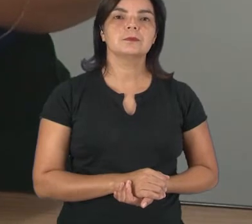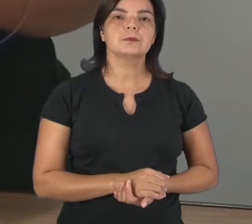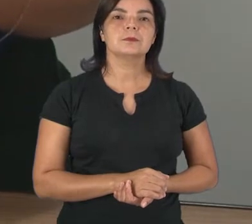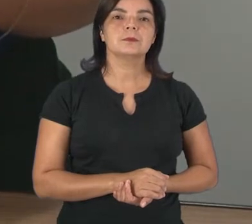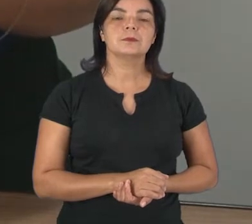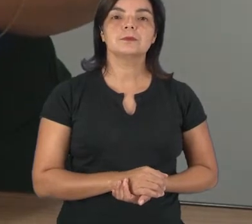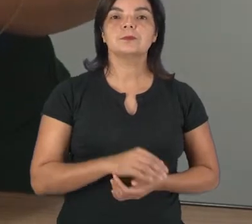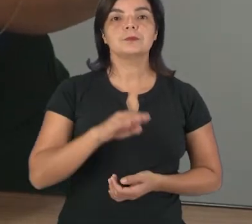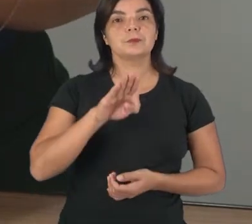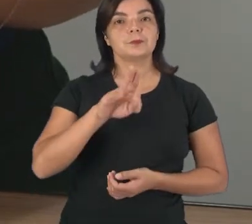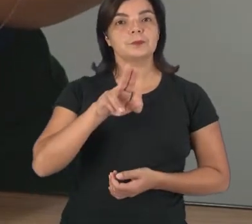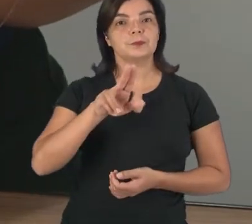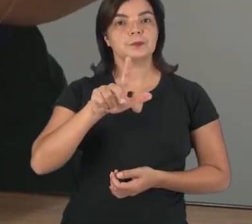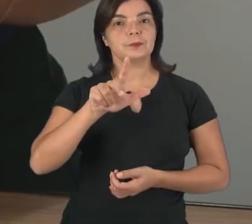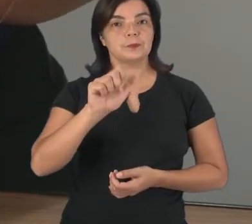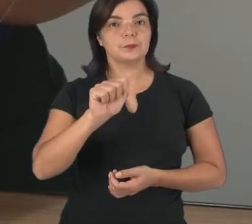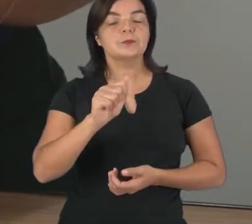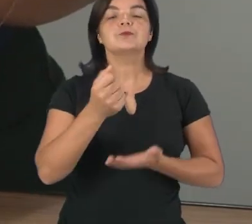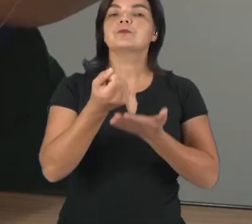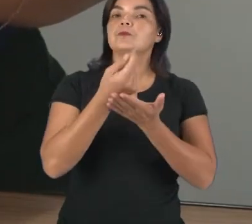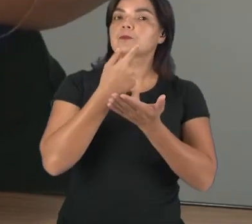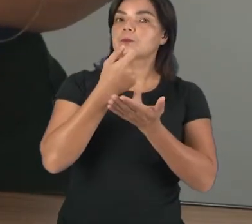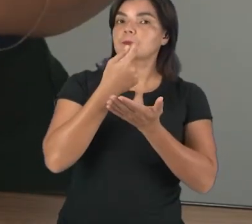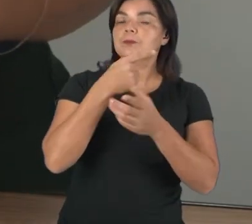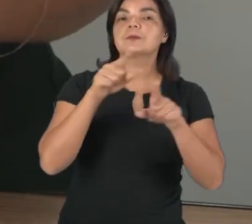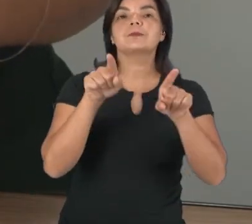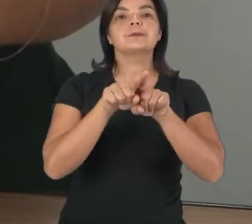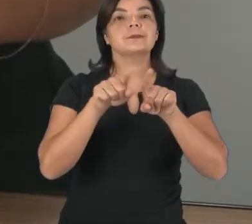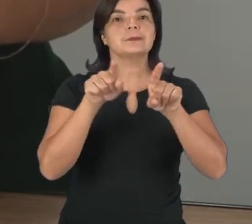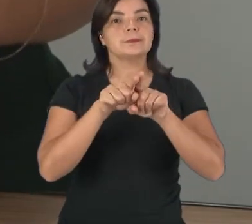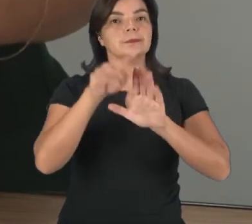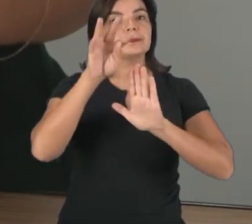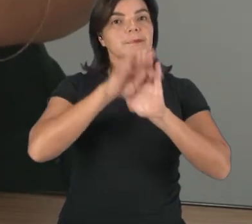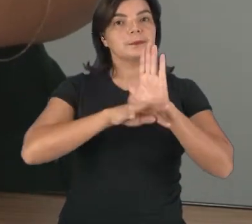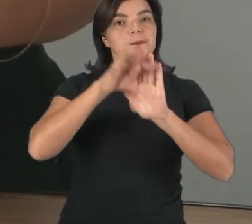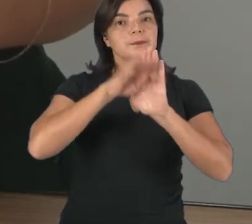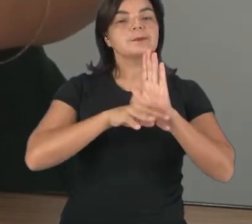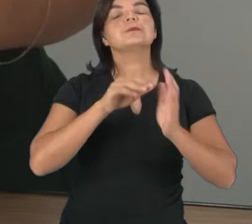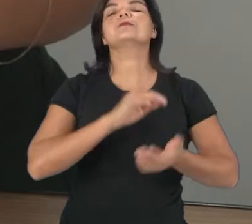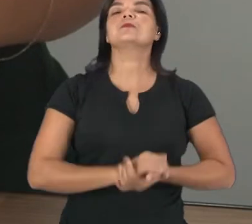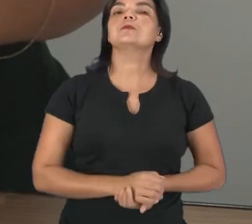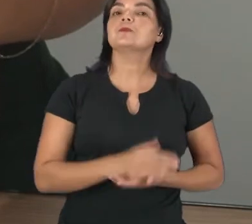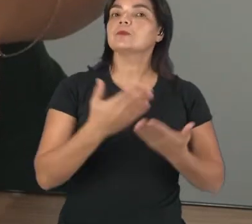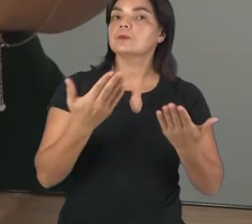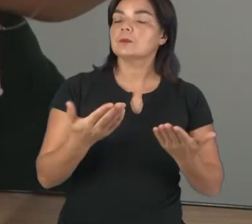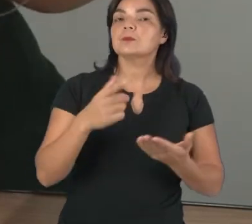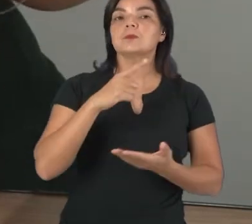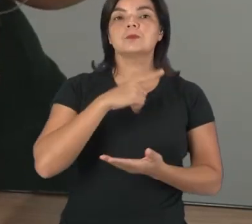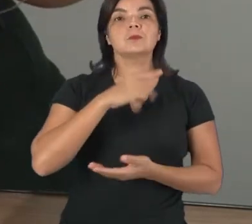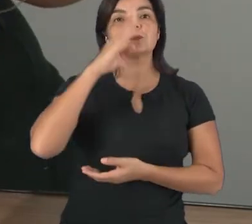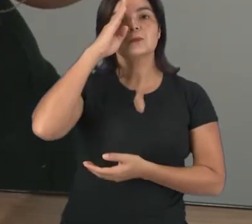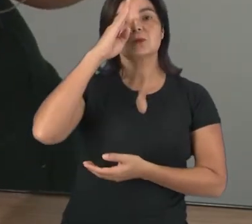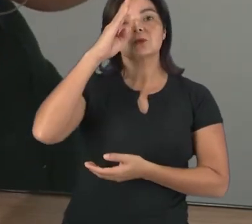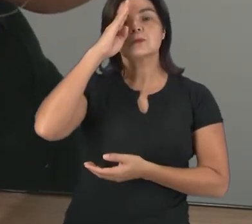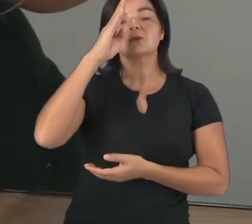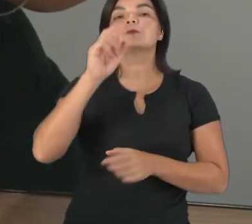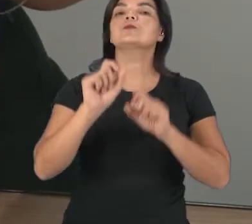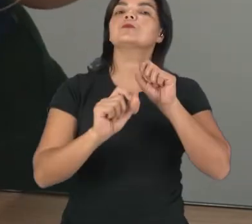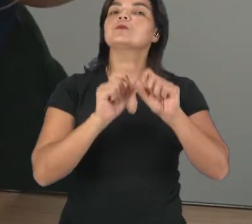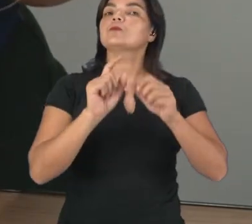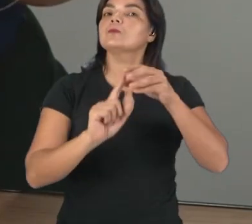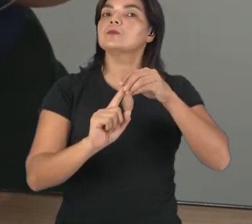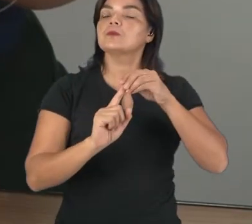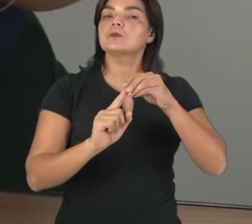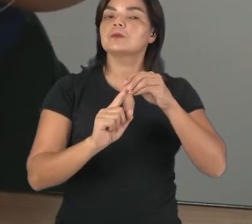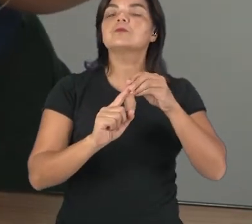a bula de remédio, que também é um tipo de texto. Esse tipo de texto ele tem a principal finalidade que é